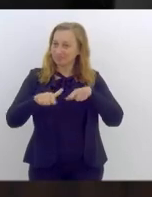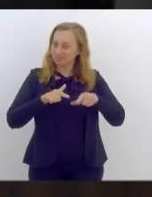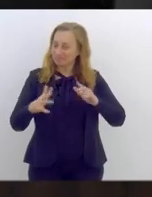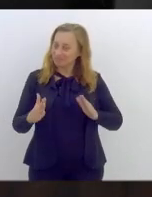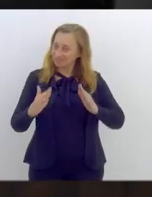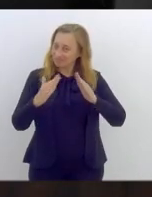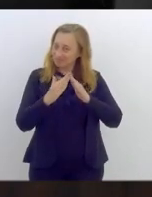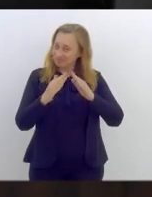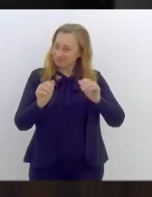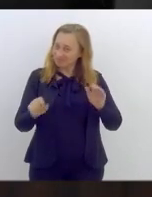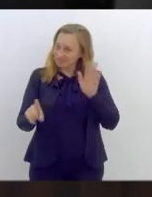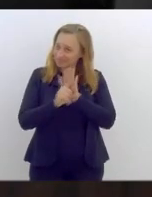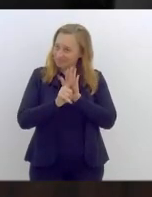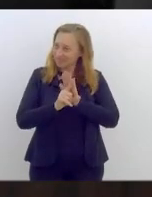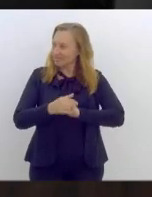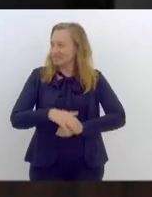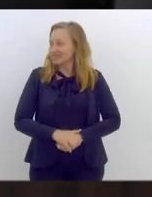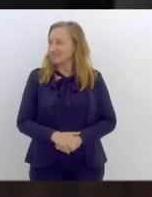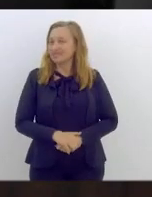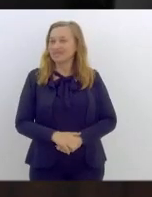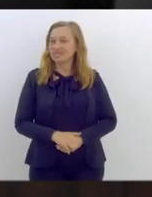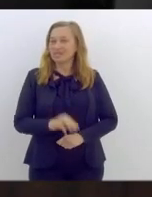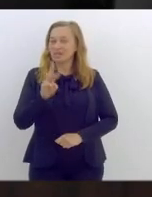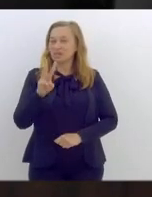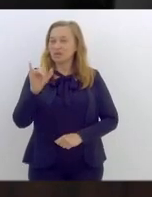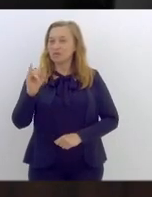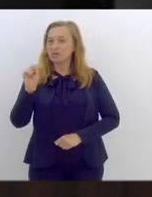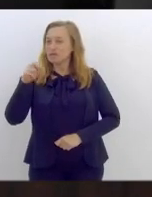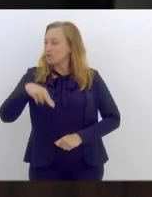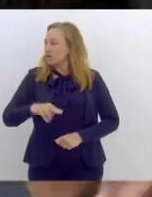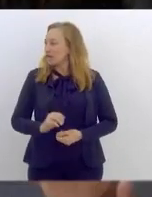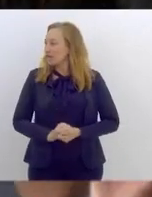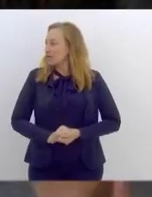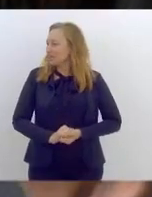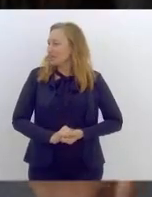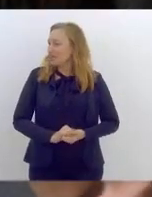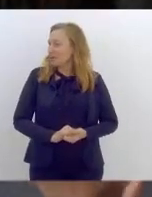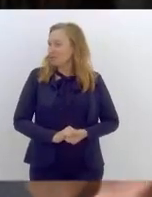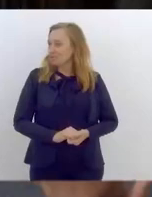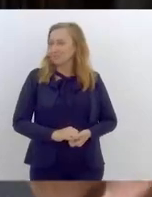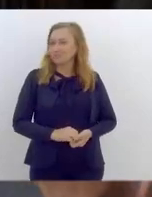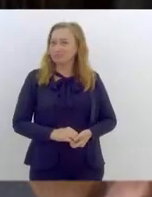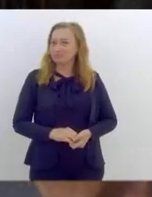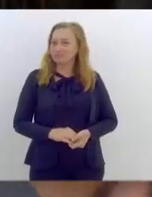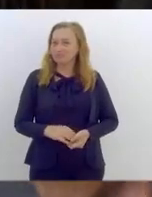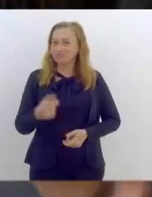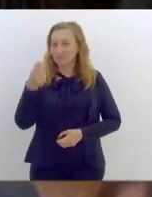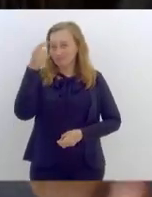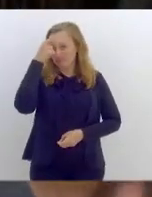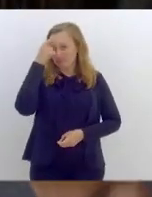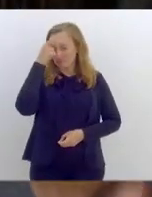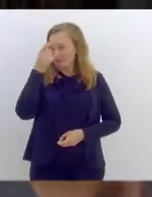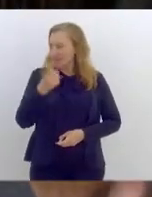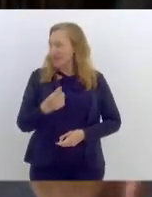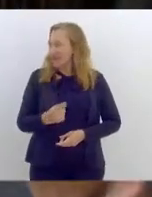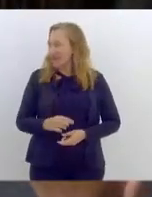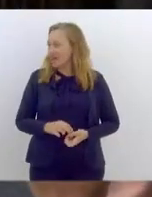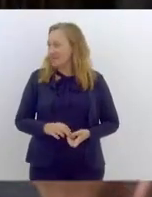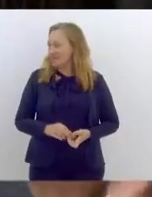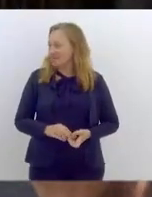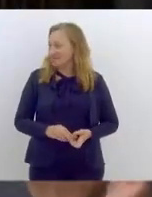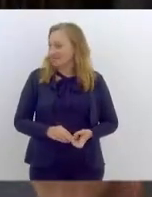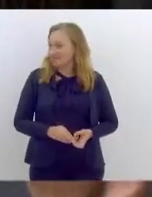casa legislativa a Wilson Roberto Prudente, em memória.